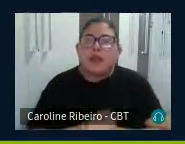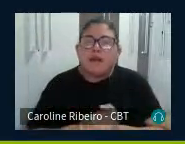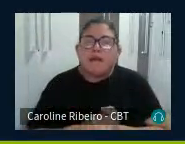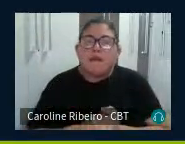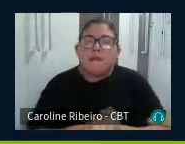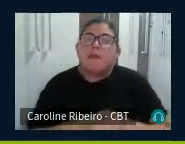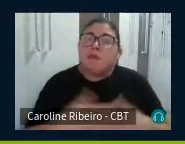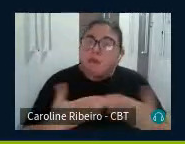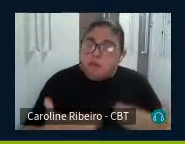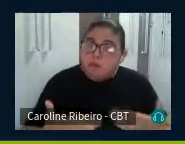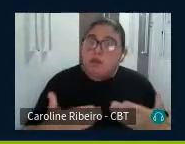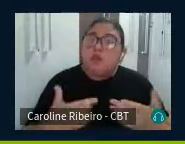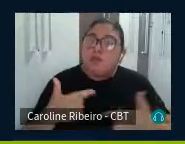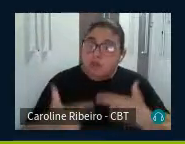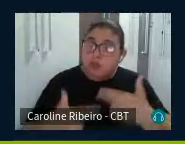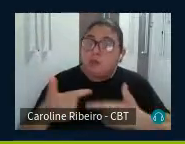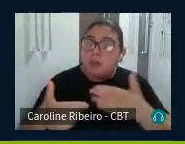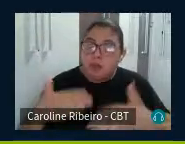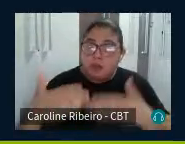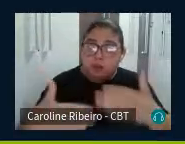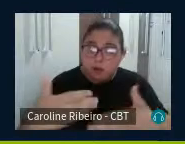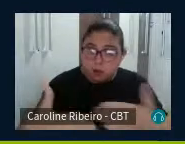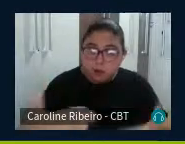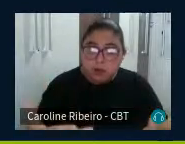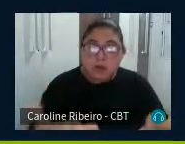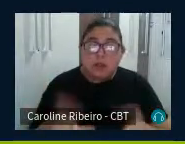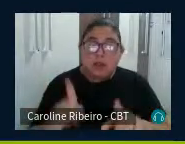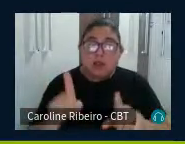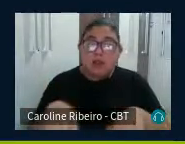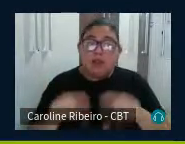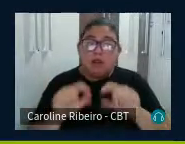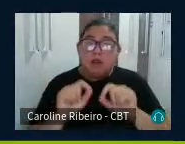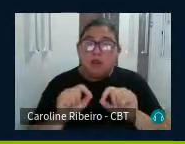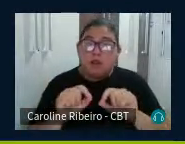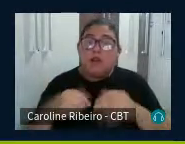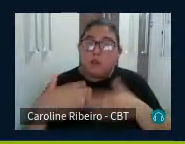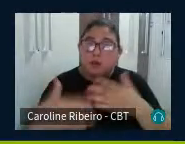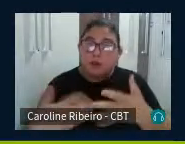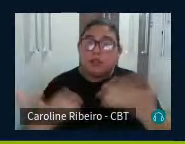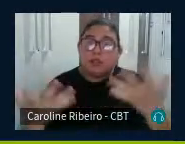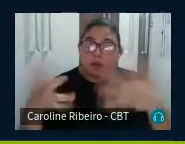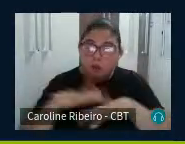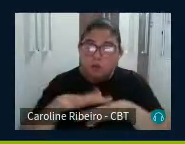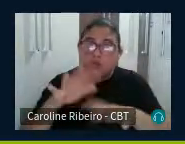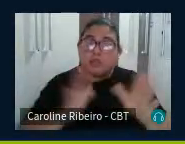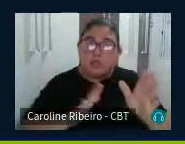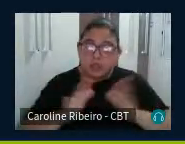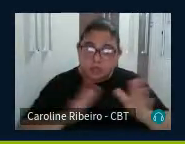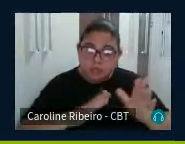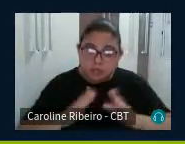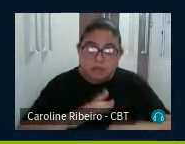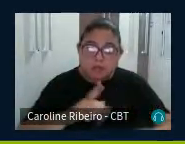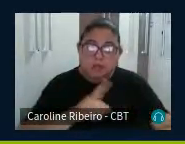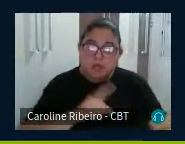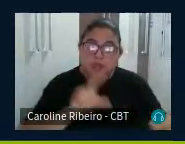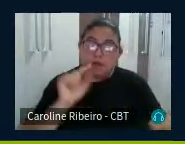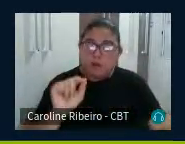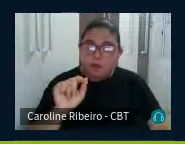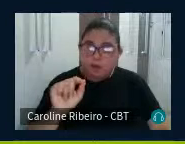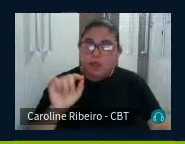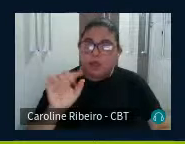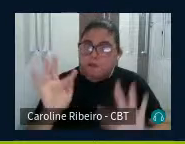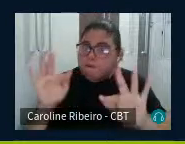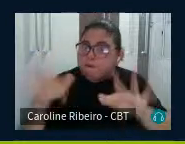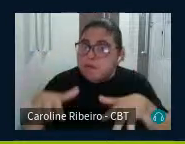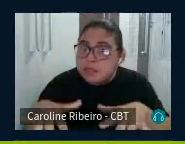trabalha, né, e vamos continuar trabalhando, que esse processo de inclusão, de acessibilidade, não cesse, né,